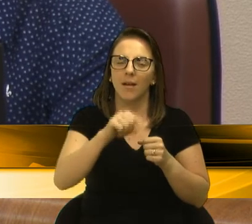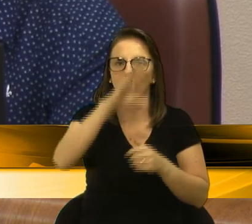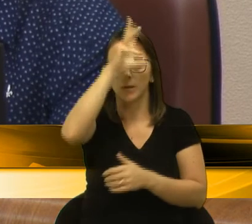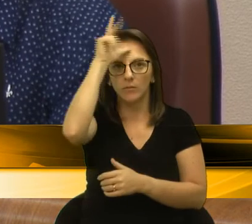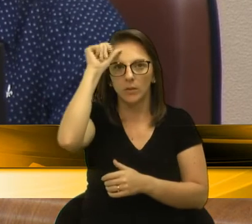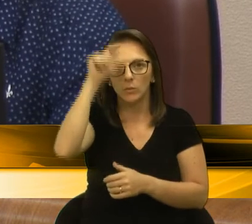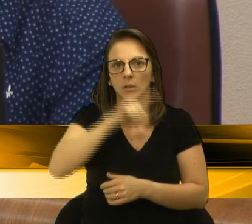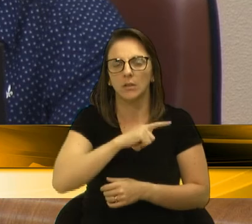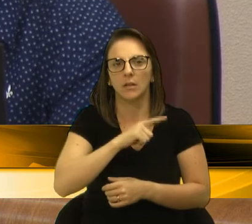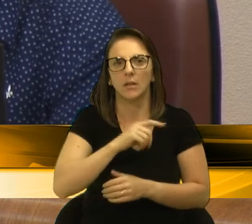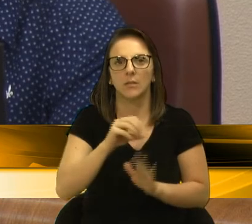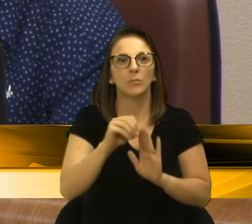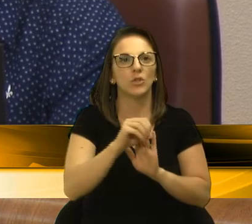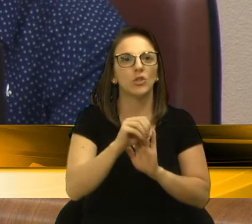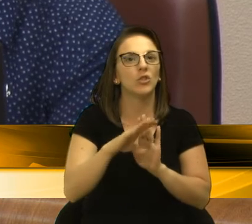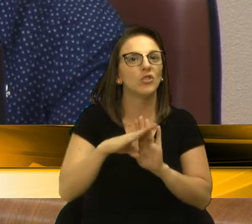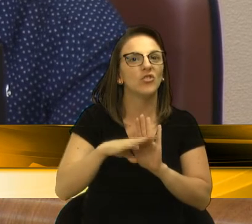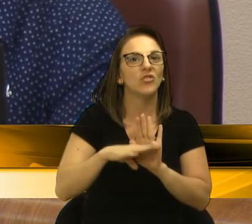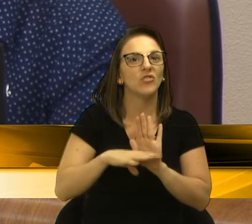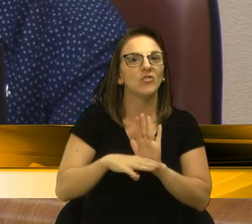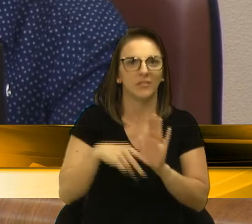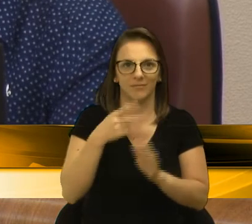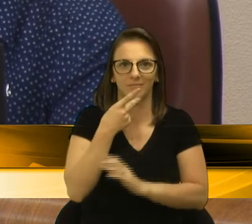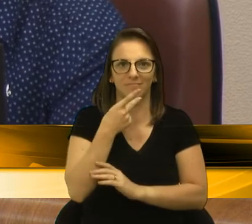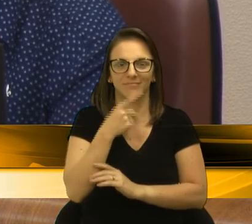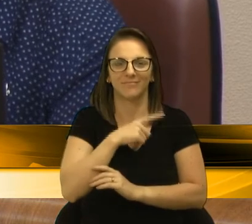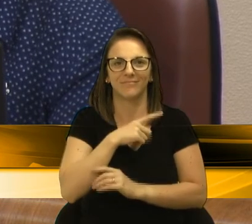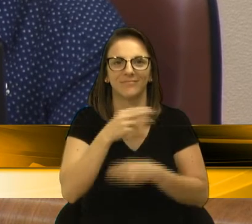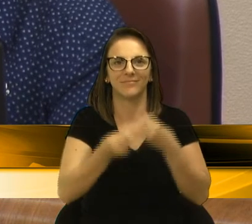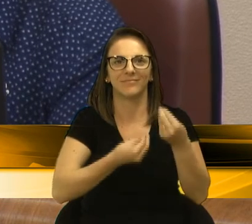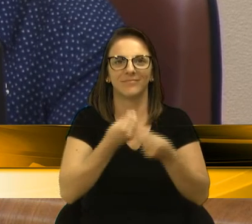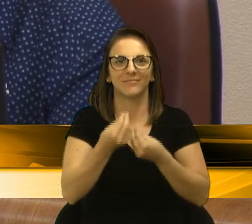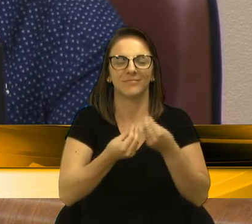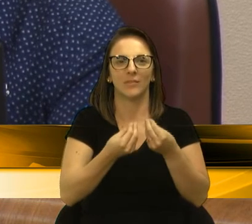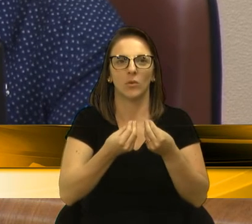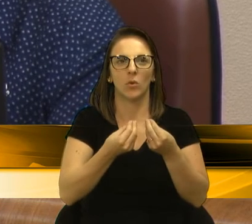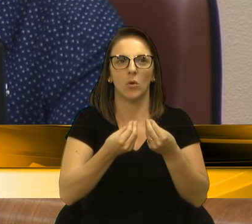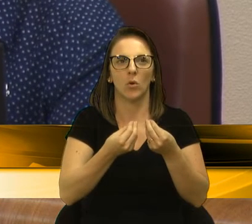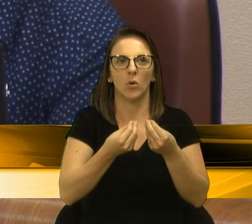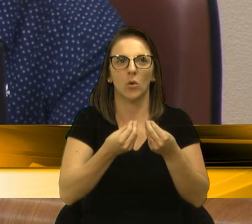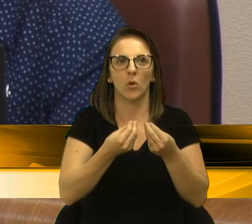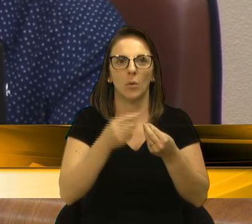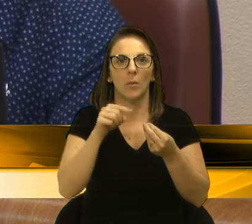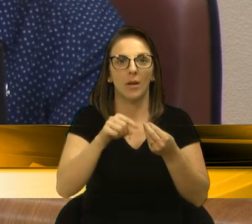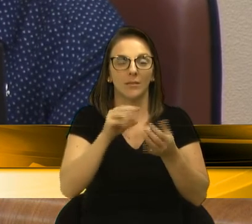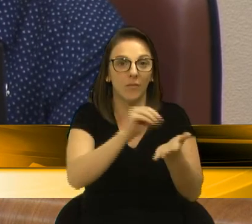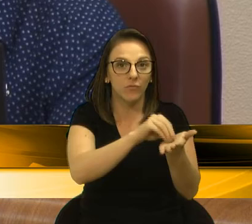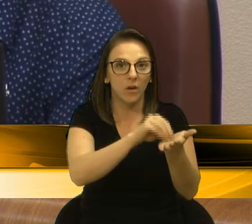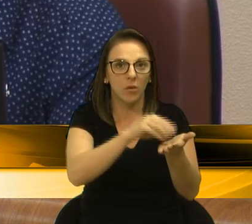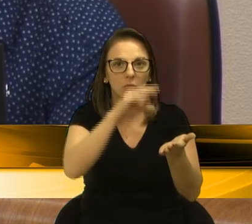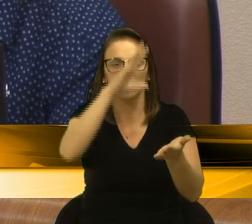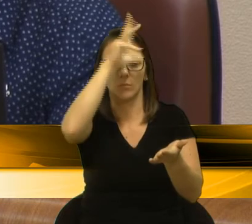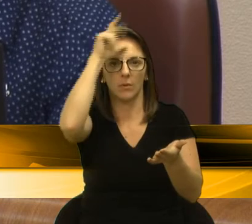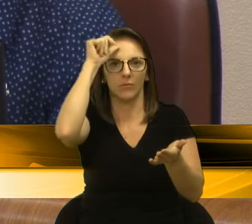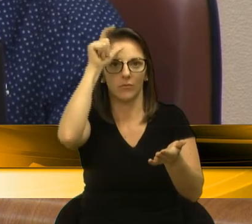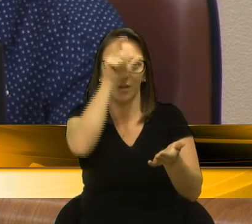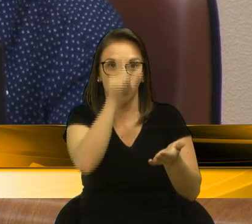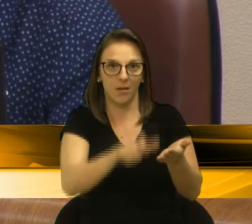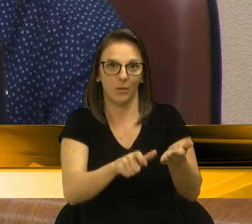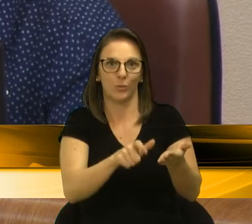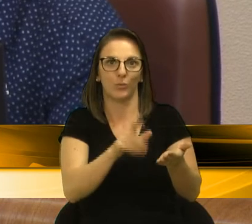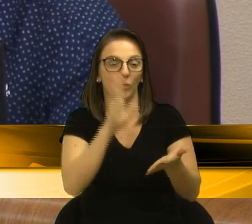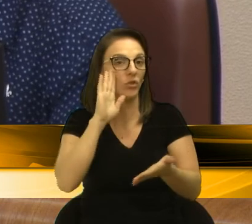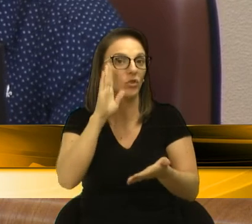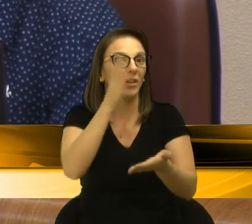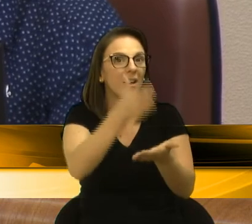ser rigorosamente seguido, sob pena de constituir sua inobservância pelo prefeito diretamente